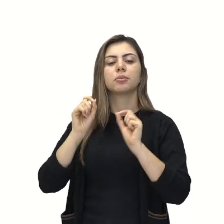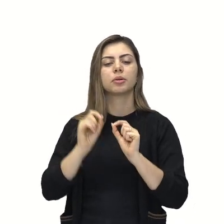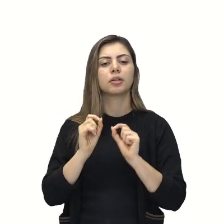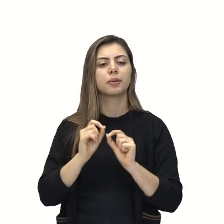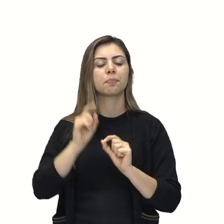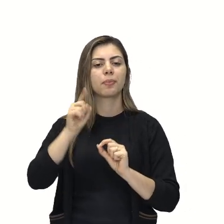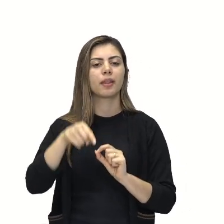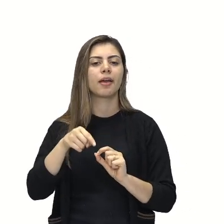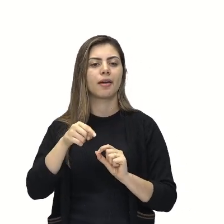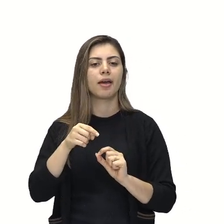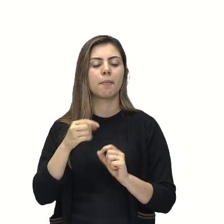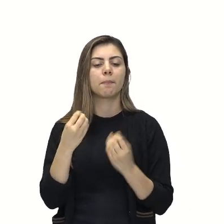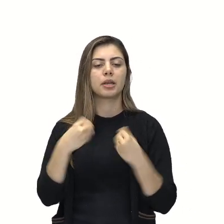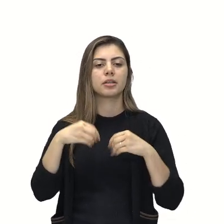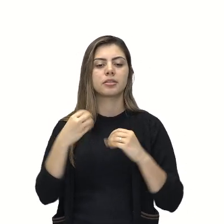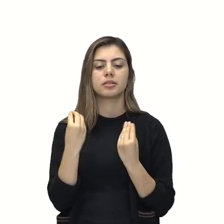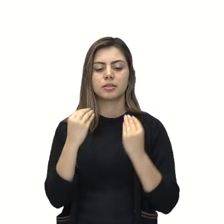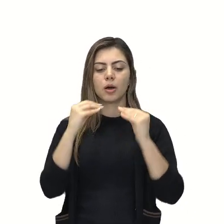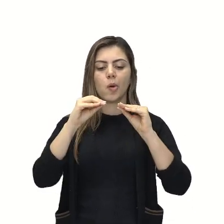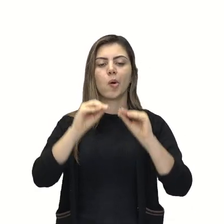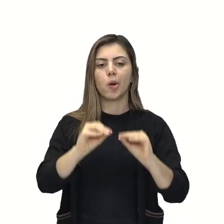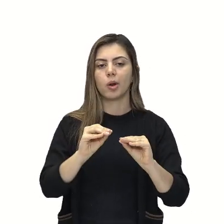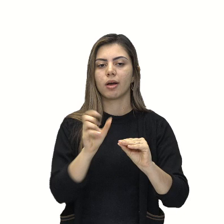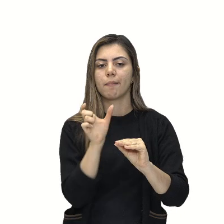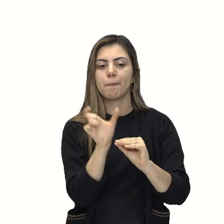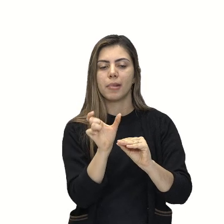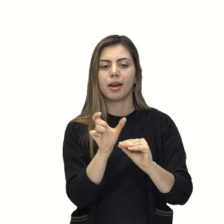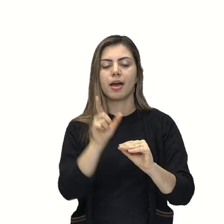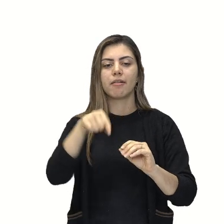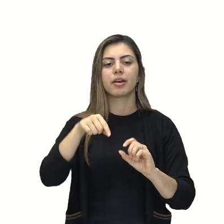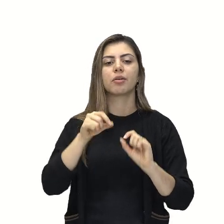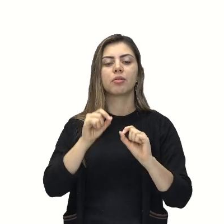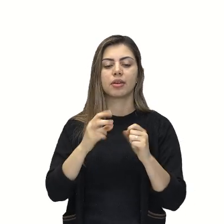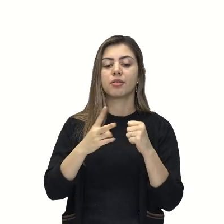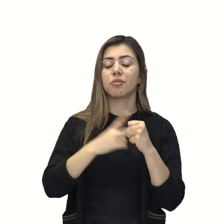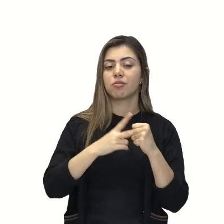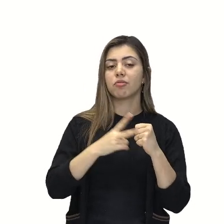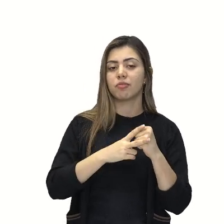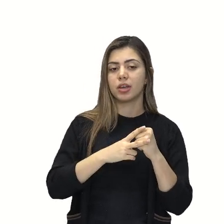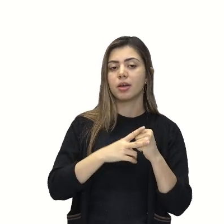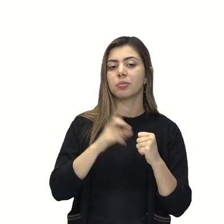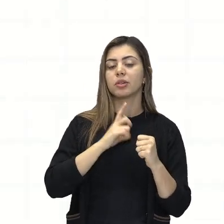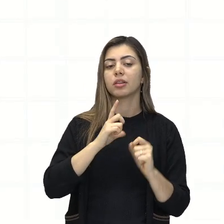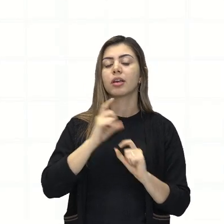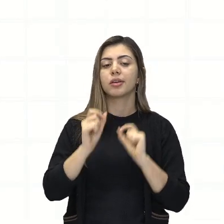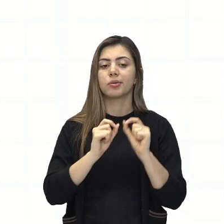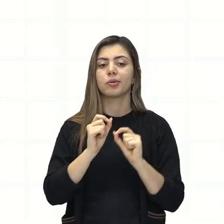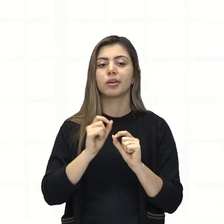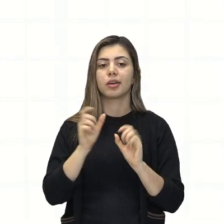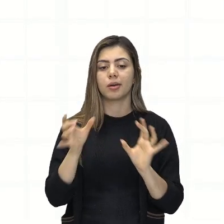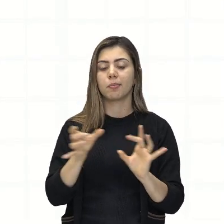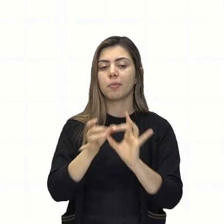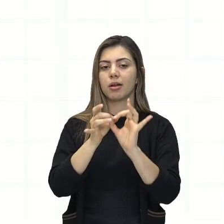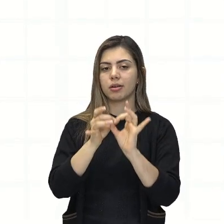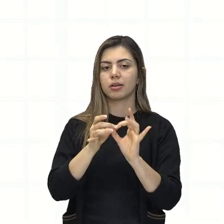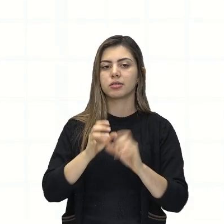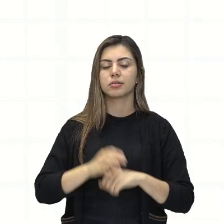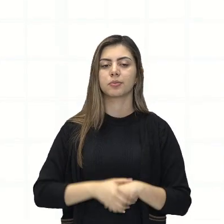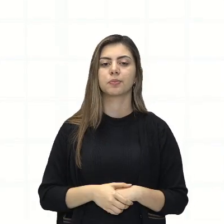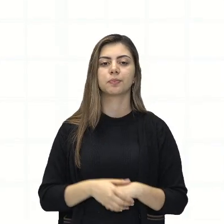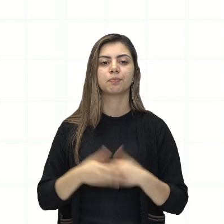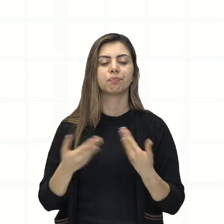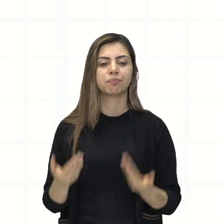colocar essa expressão que o verbo, ele apresenta para nós. E a